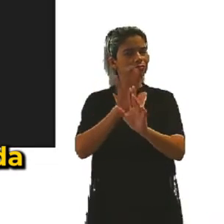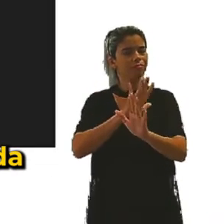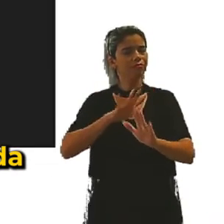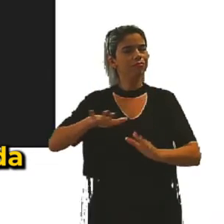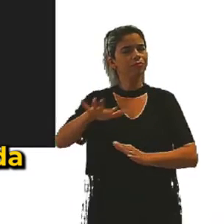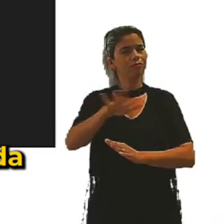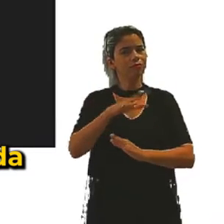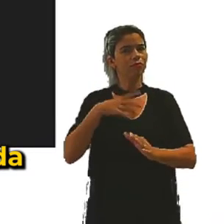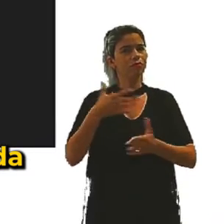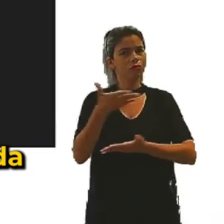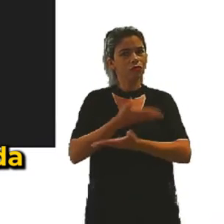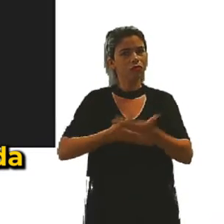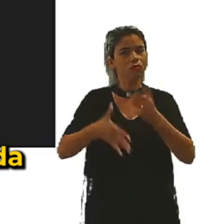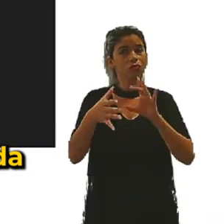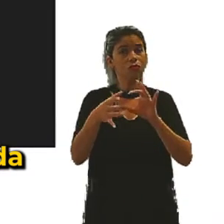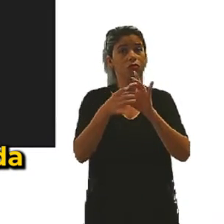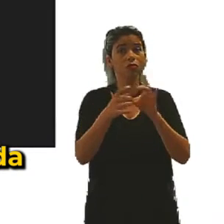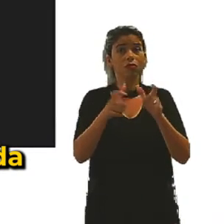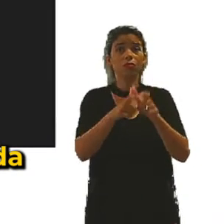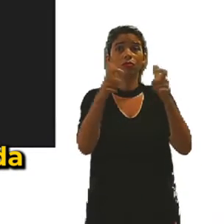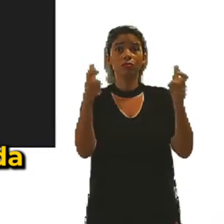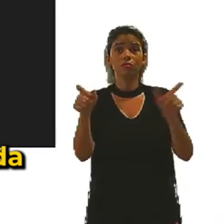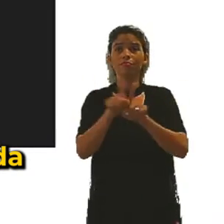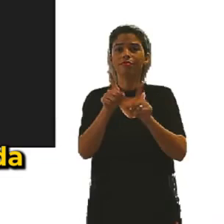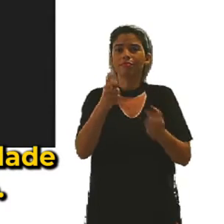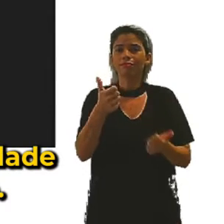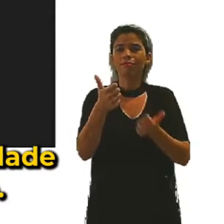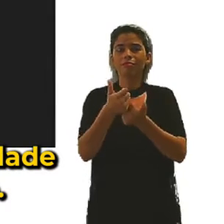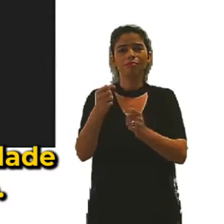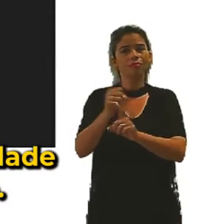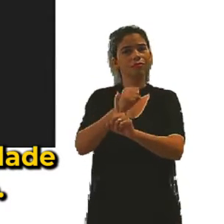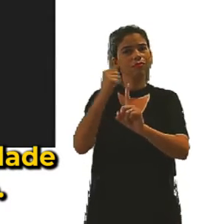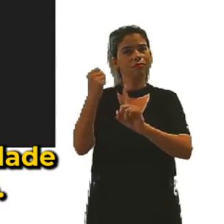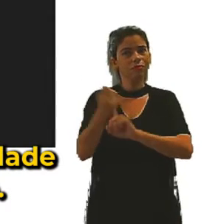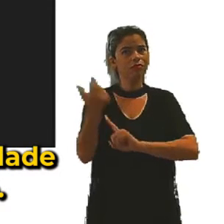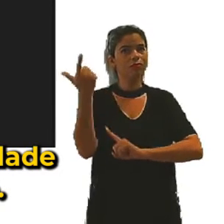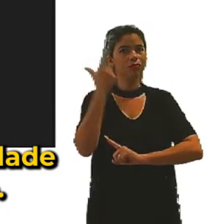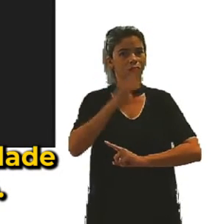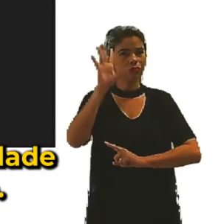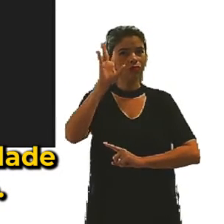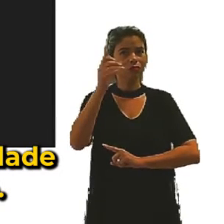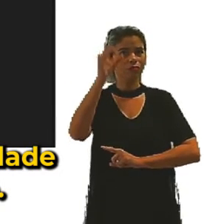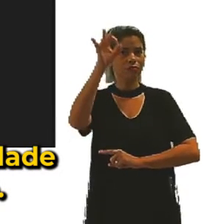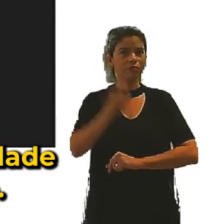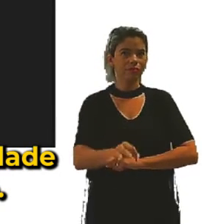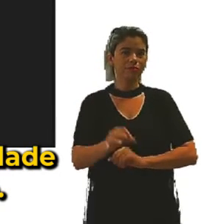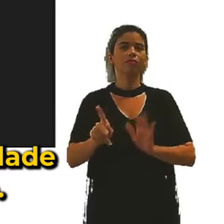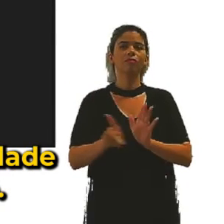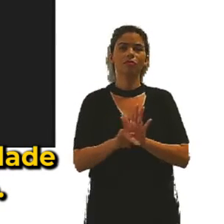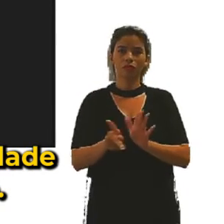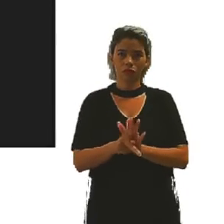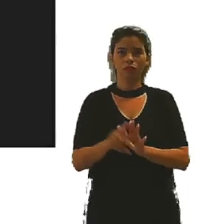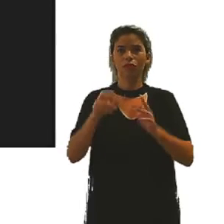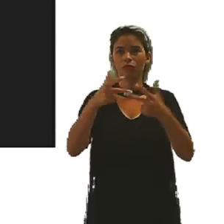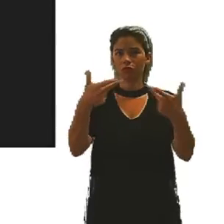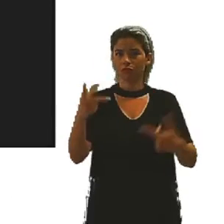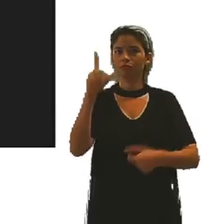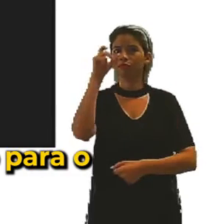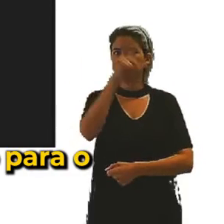são ampliados, mobilização, recursos da comunidade para que a gente tenha maior resolutividade dessa questão de alta